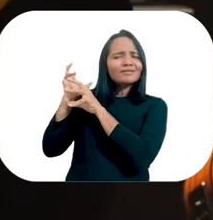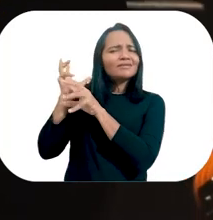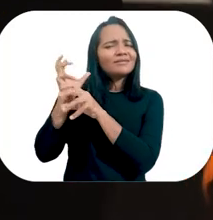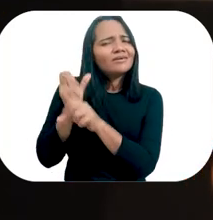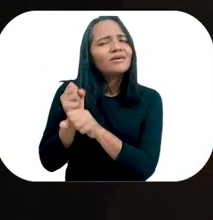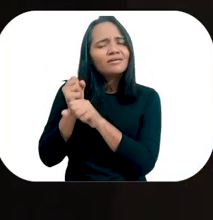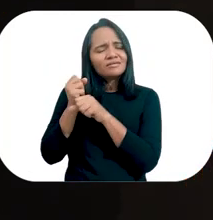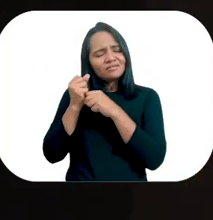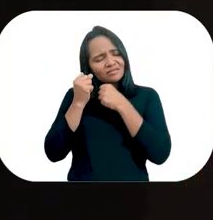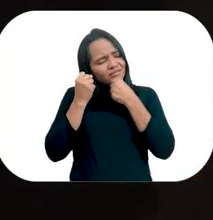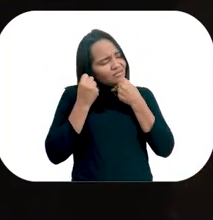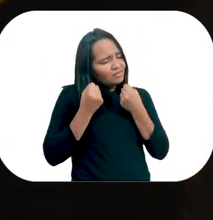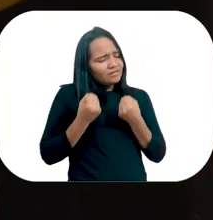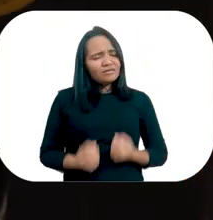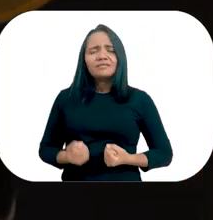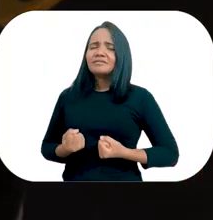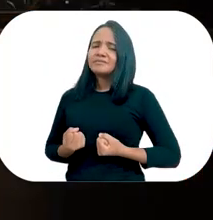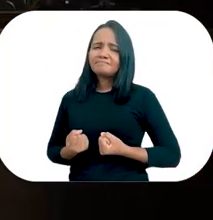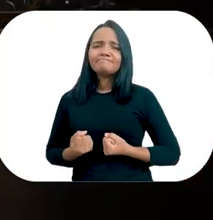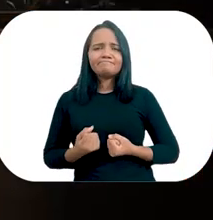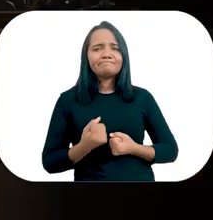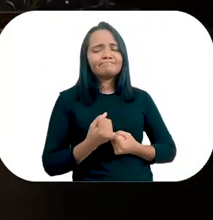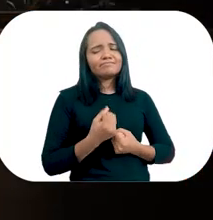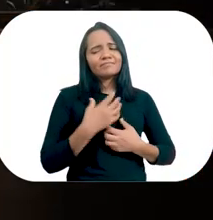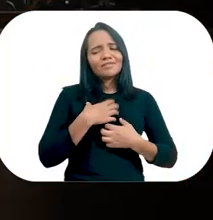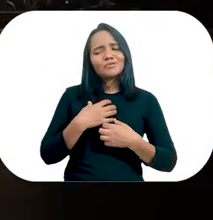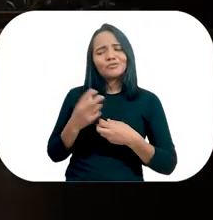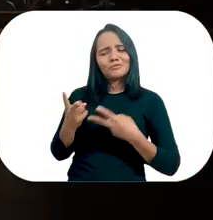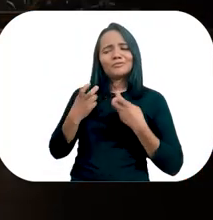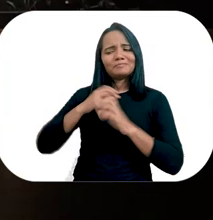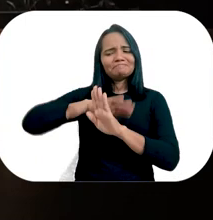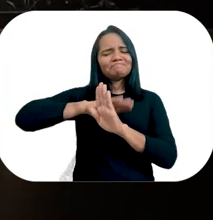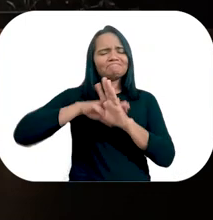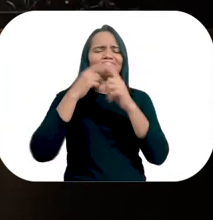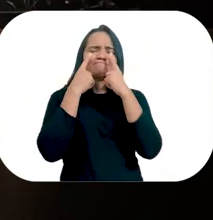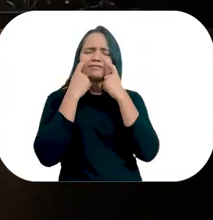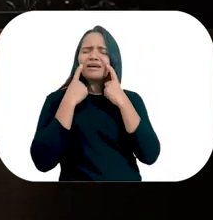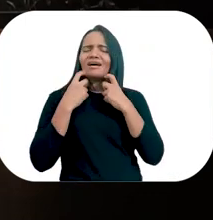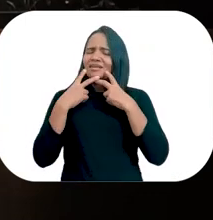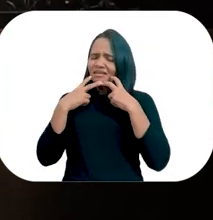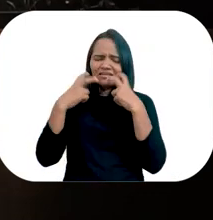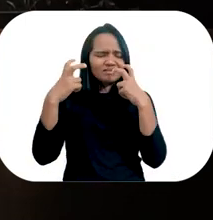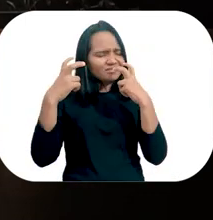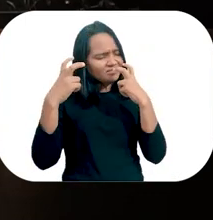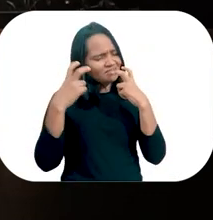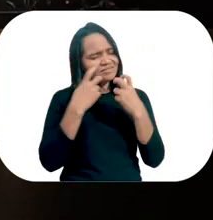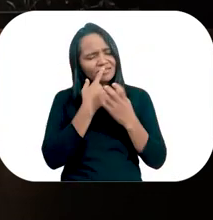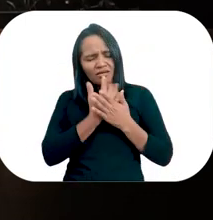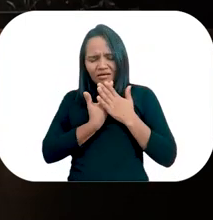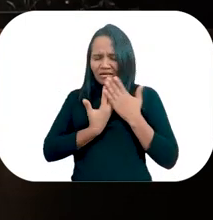sob seus ombros. Eu sinto que ele berra, eu vejo que ele